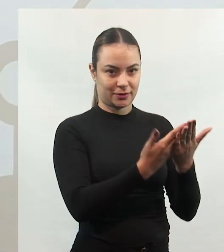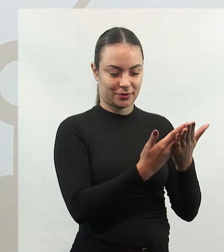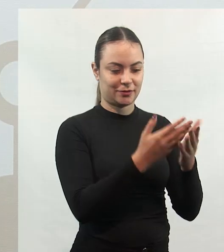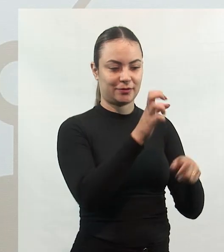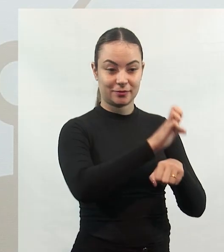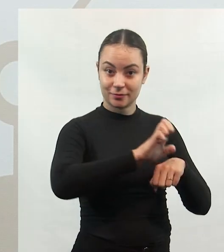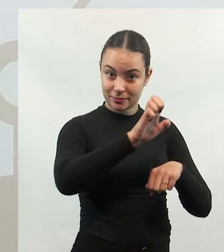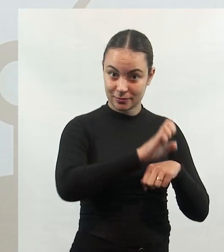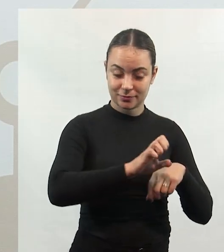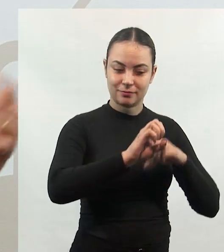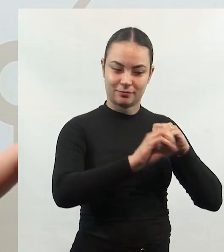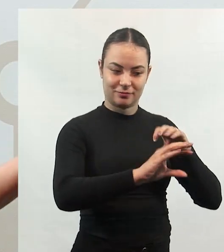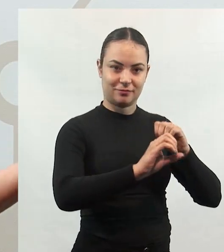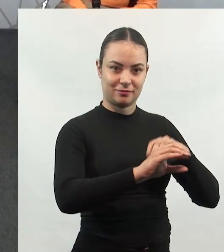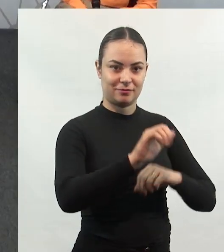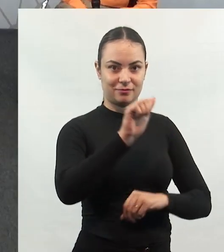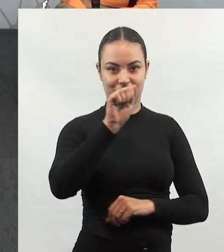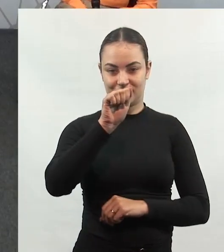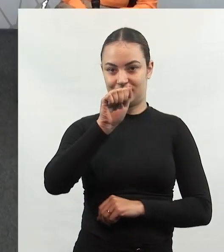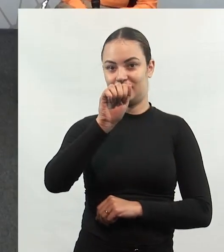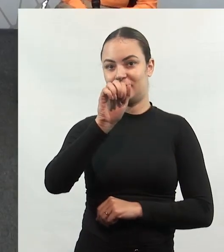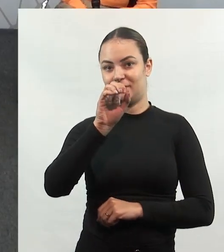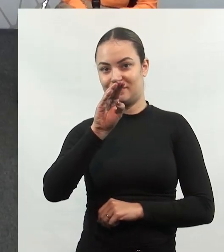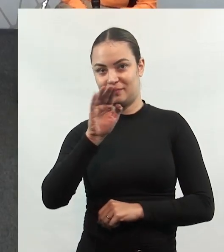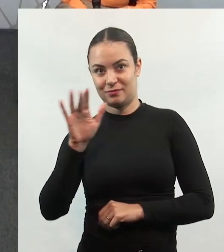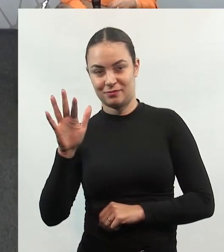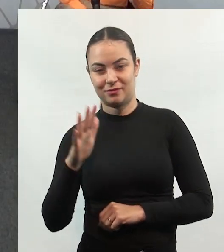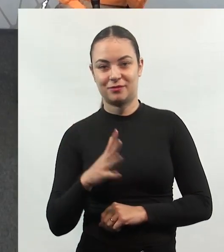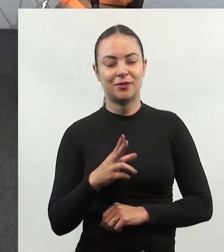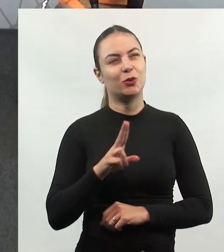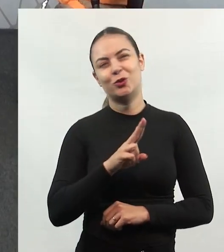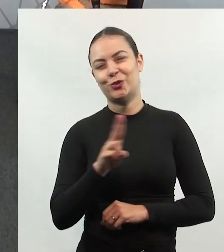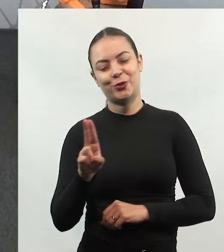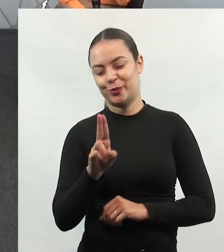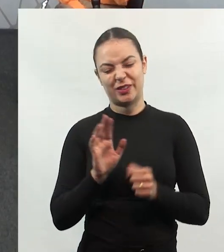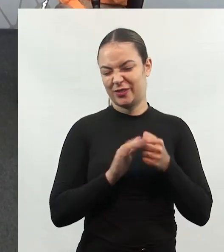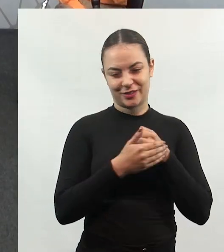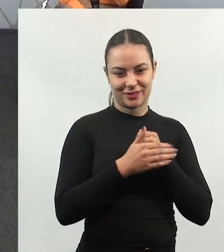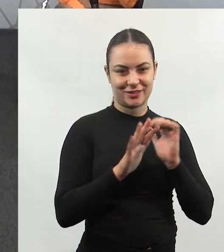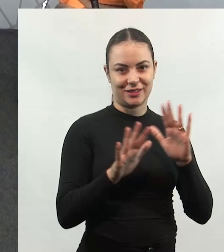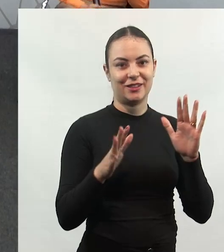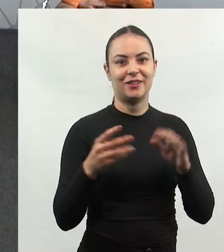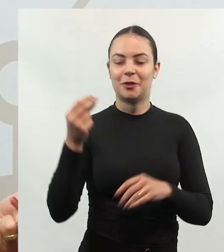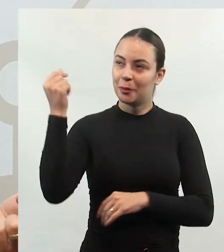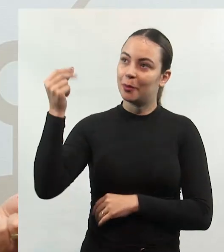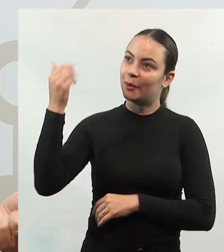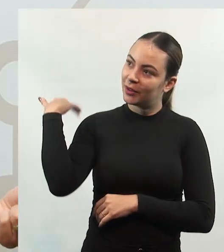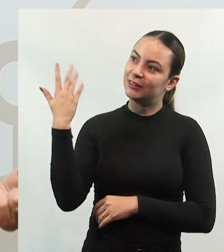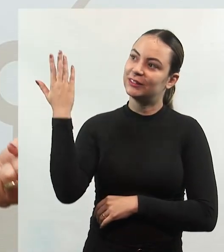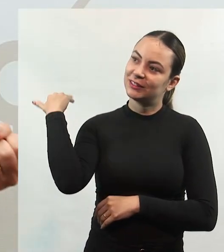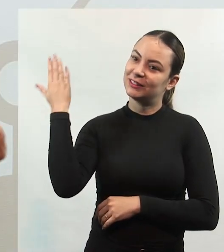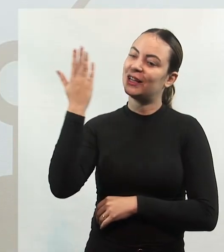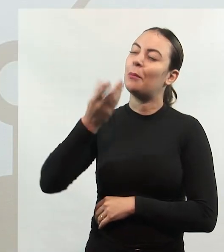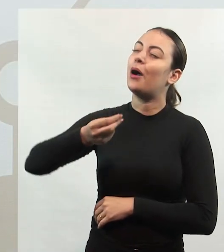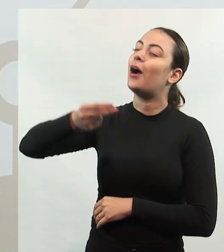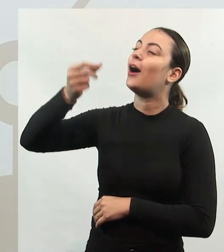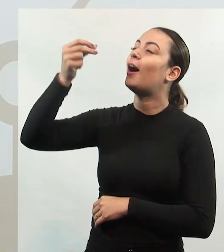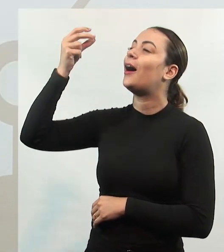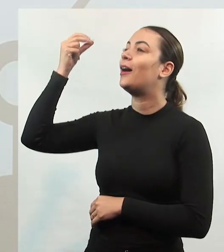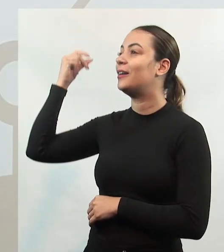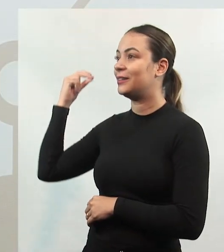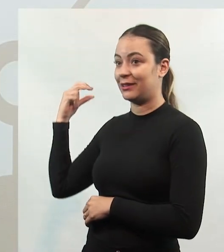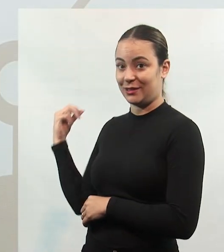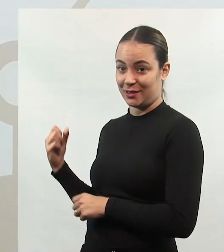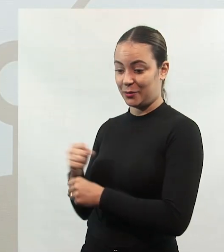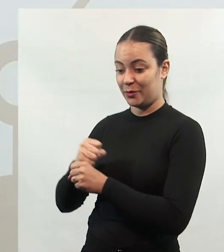adulto, mas com fundamentação teórica para entender, compreender aquela realidade, né? Então eu digo que é mais ou menos assim, o magistério